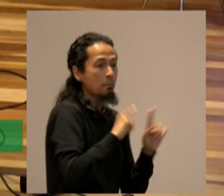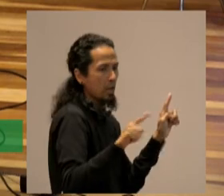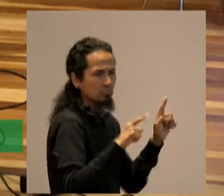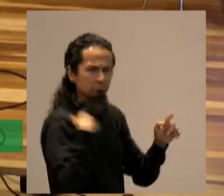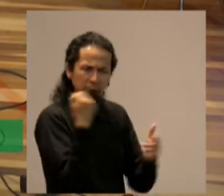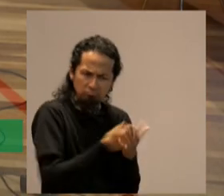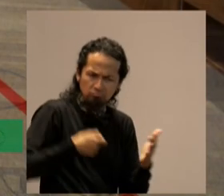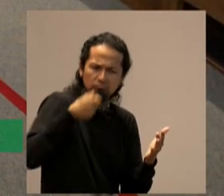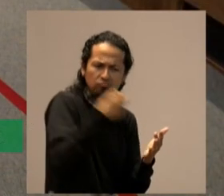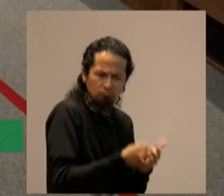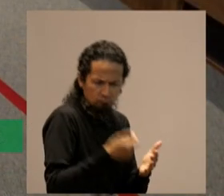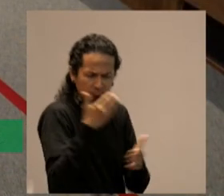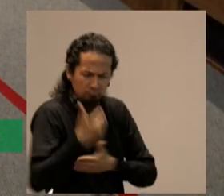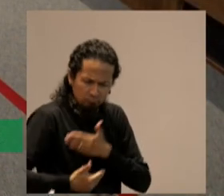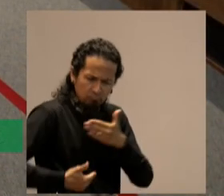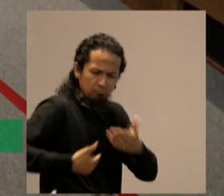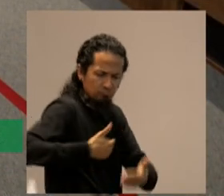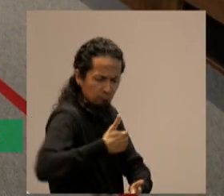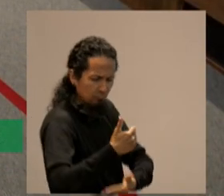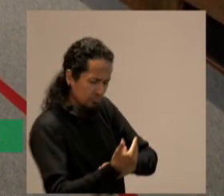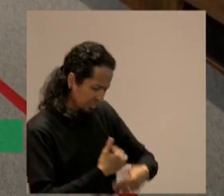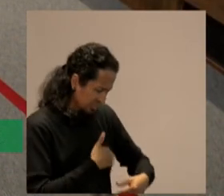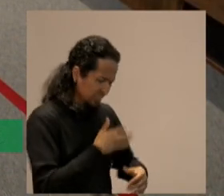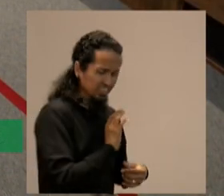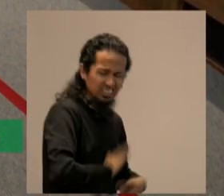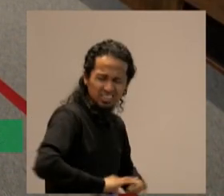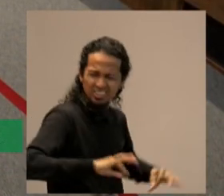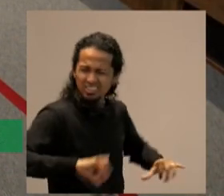dor dentro do peito ir embora,